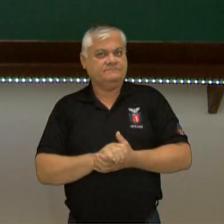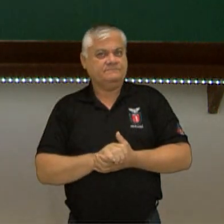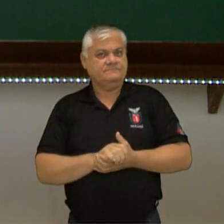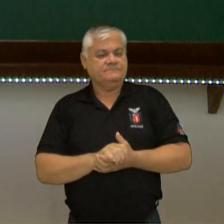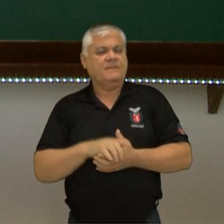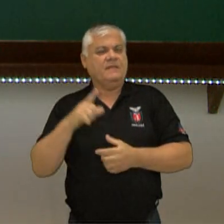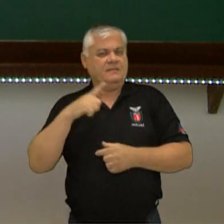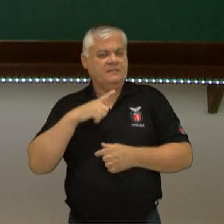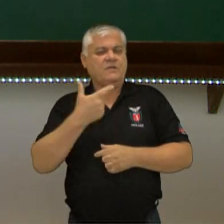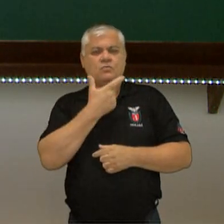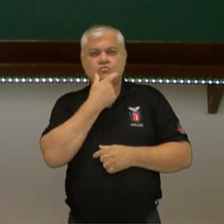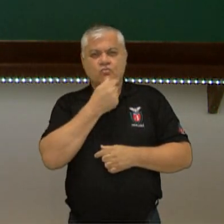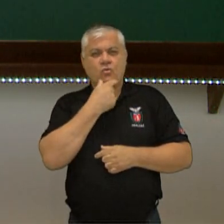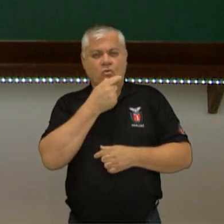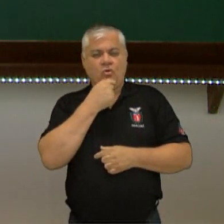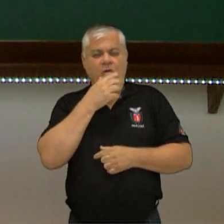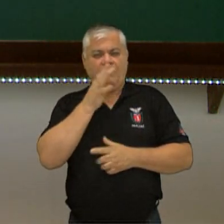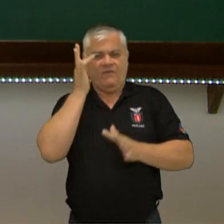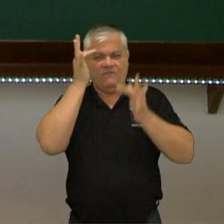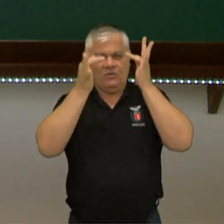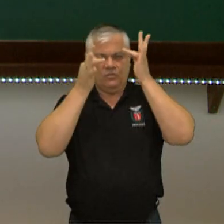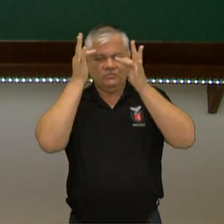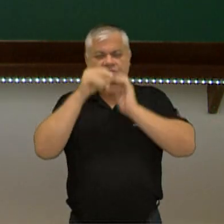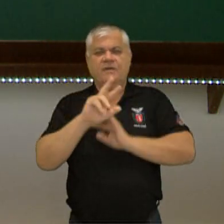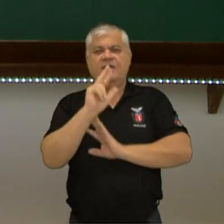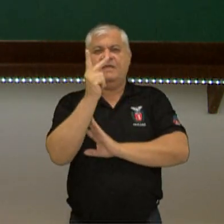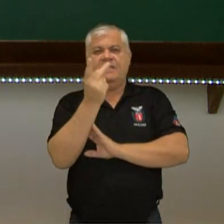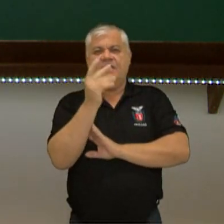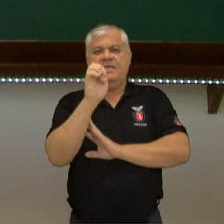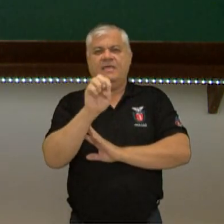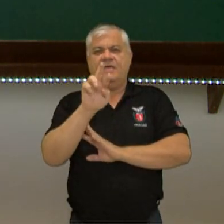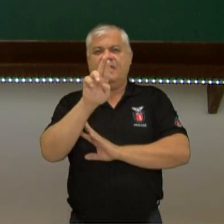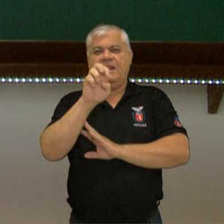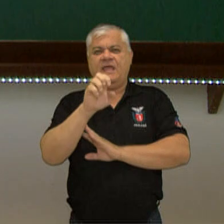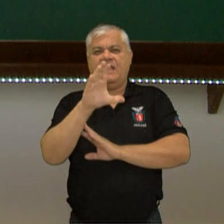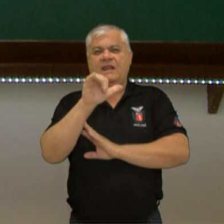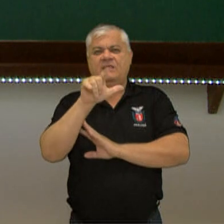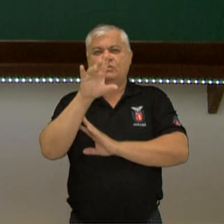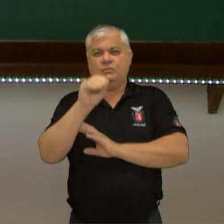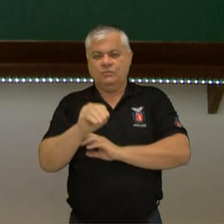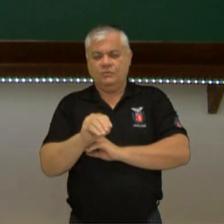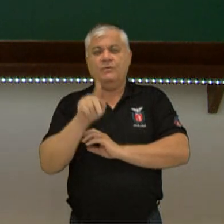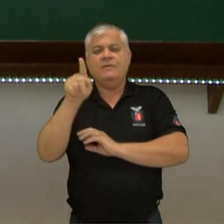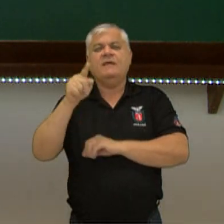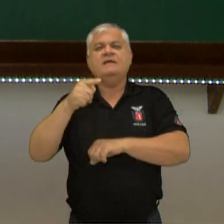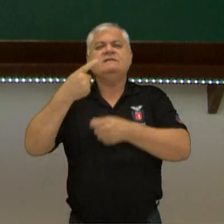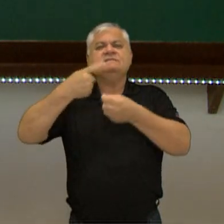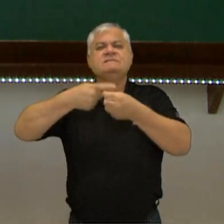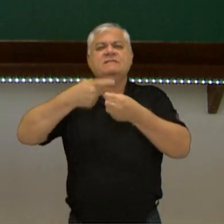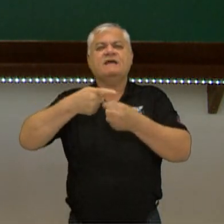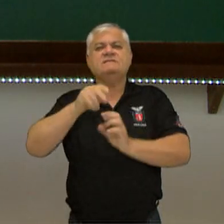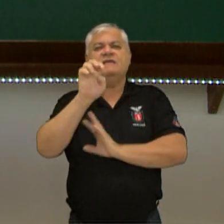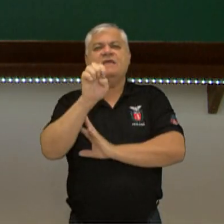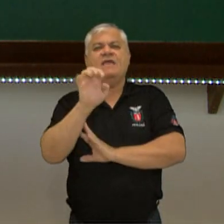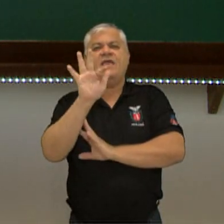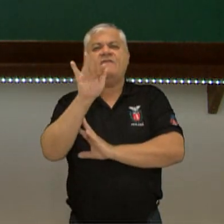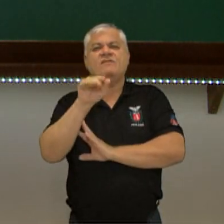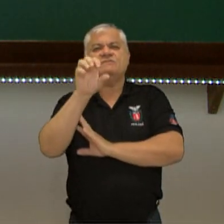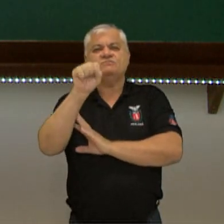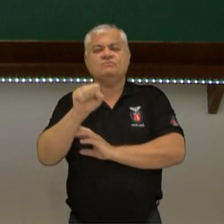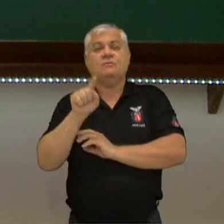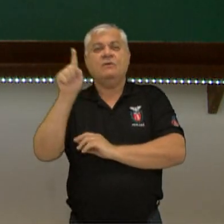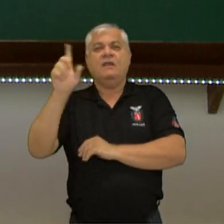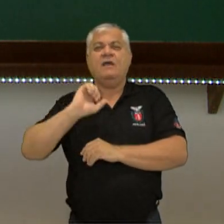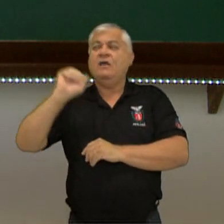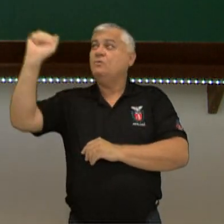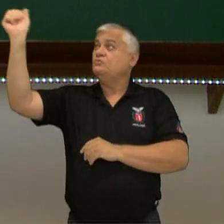um filósofo antigo chamado Heráclito, de Éfeso. Éfeso é uma cidade grega. Ele disse o seguinte: para o Sol,